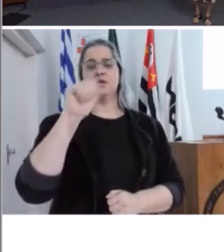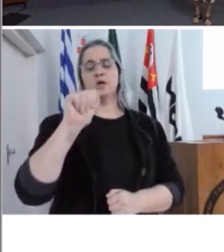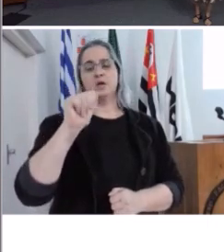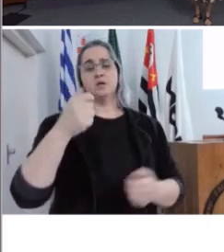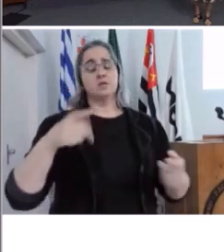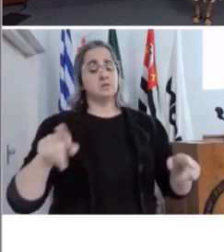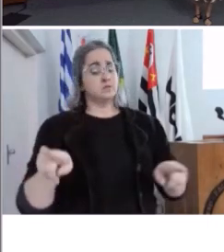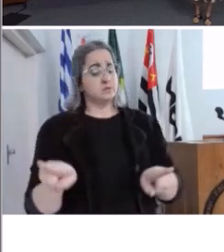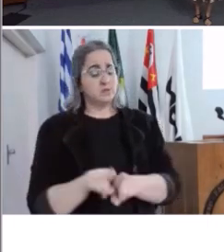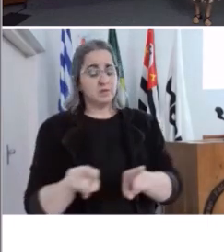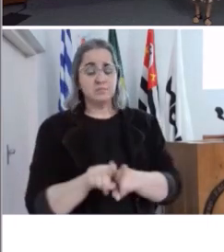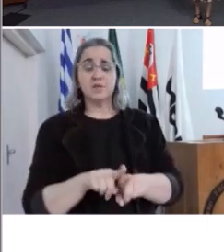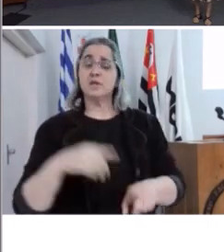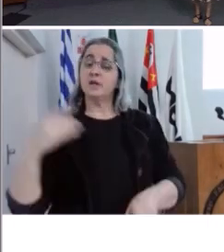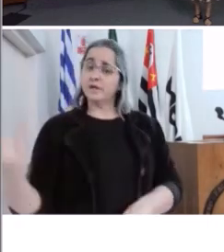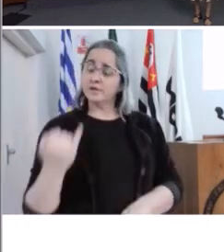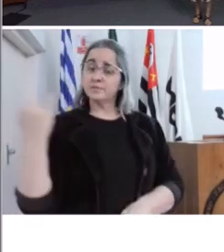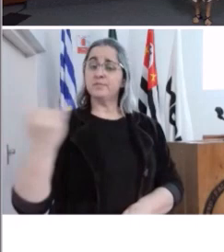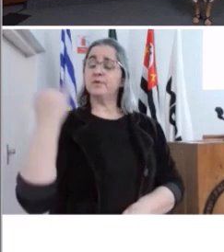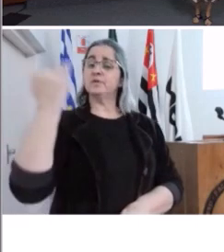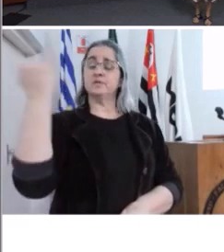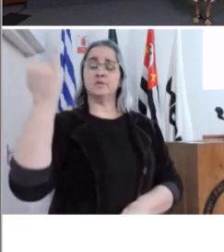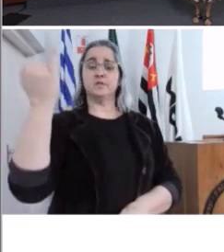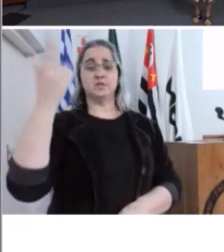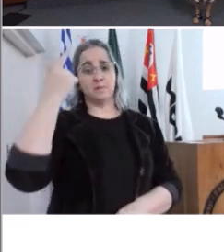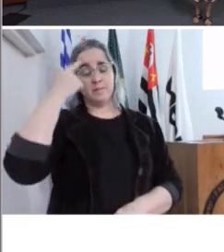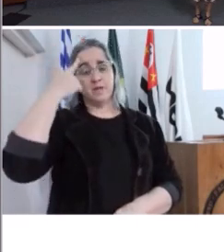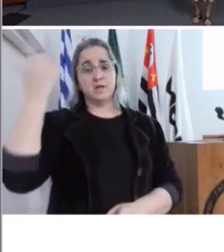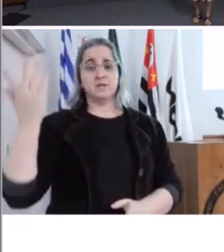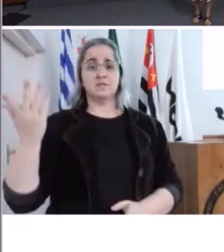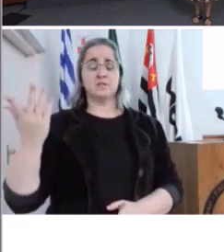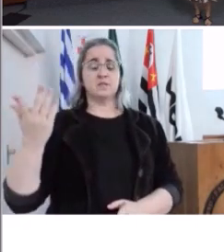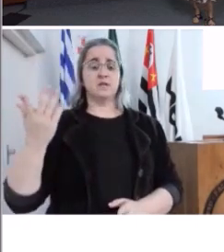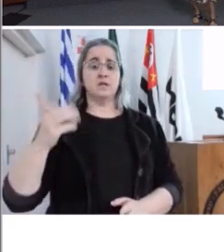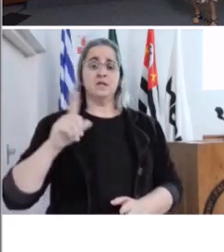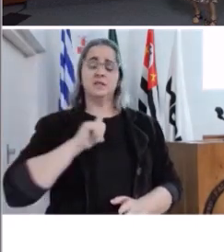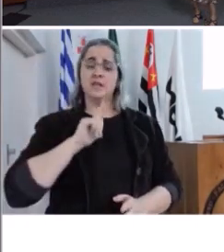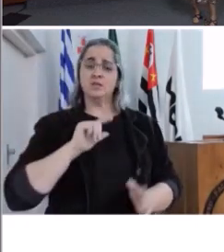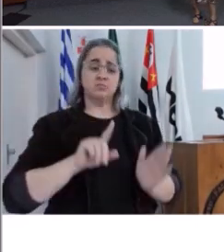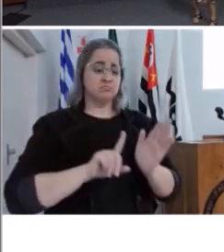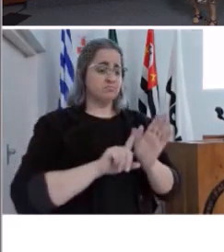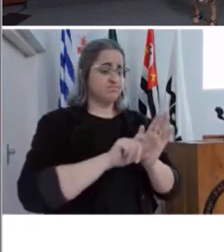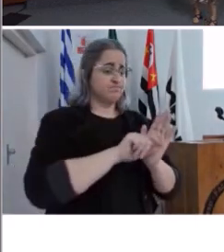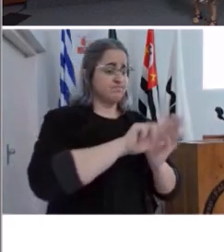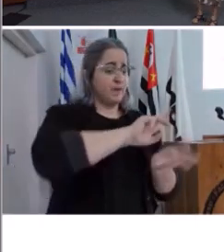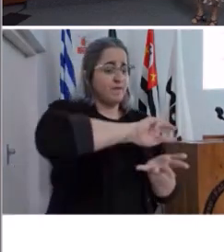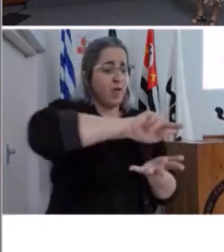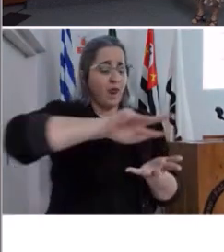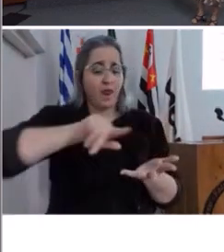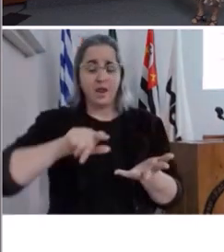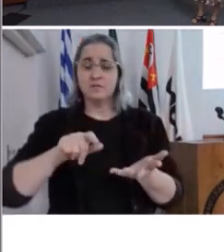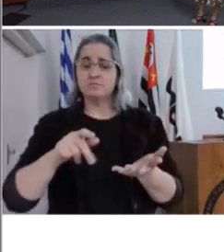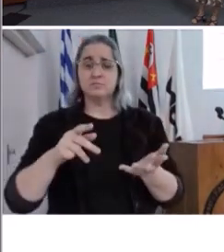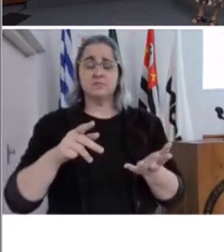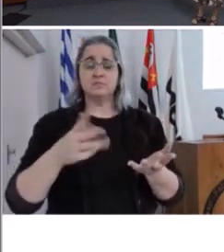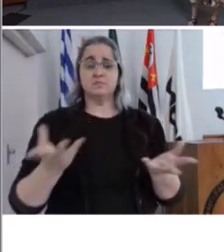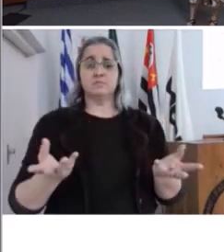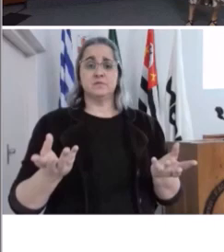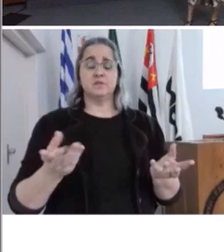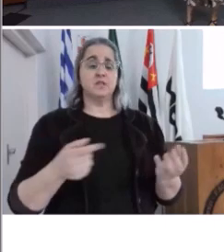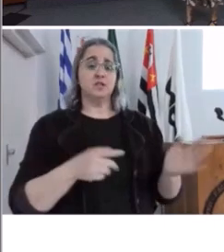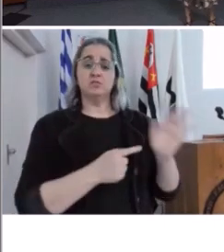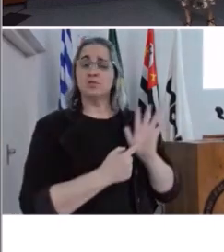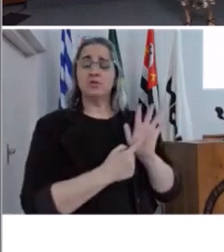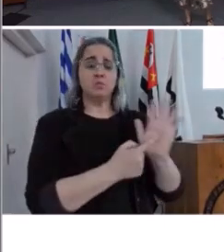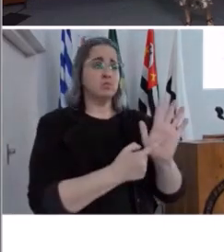várias manifestações clínicas, né? Nós temos uma microflora que é riquíssima. Então, a gente também tem que colocar isso em pauta. E, gente,